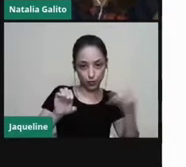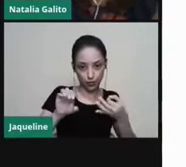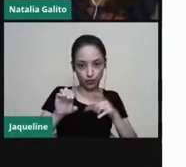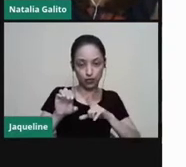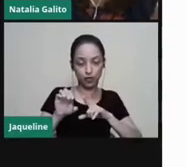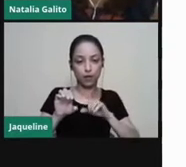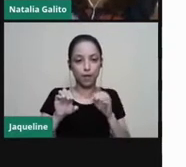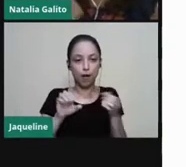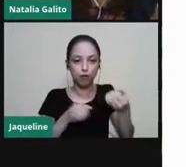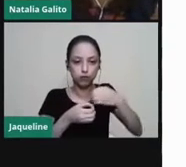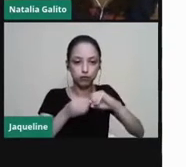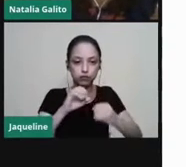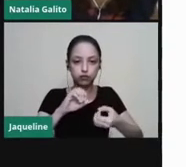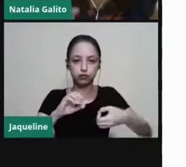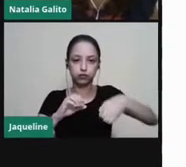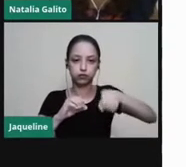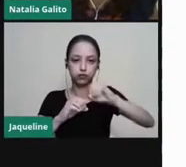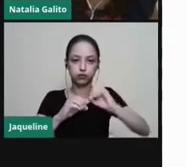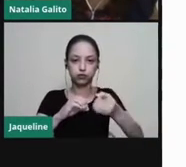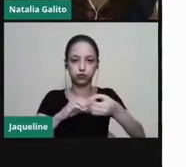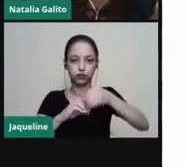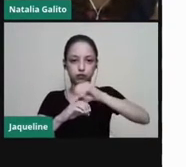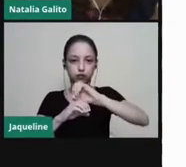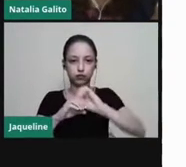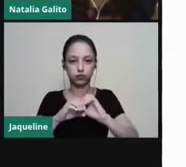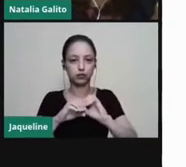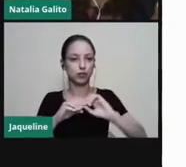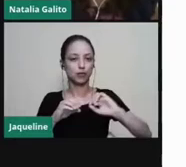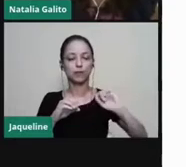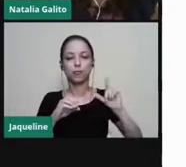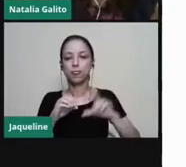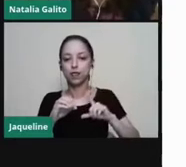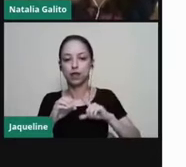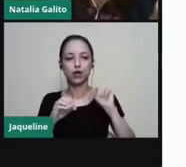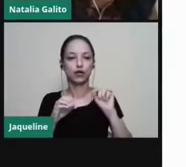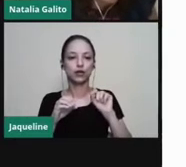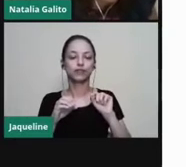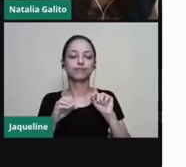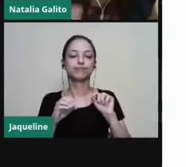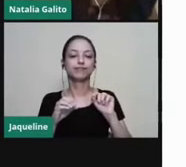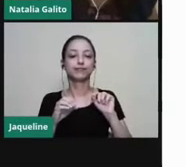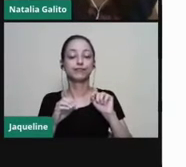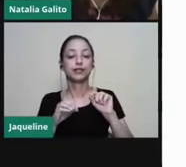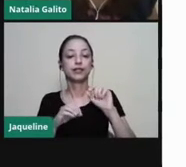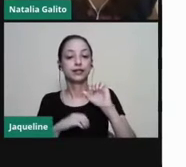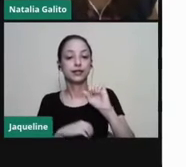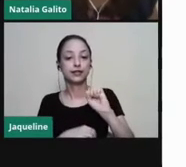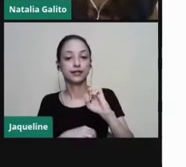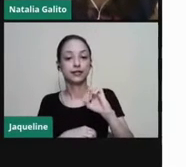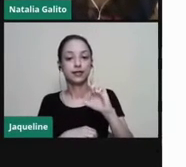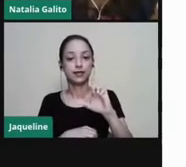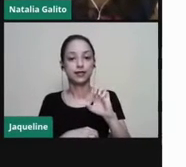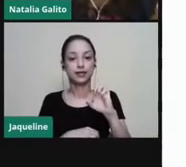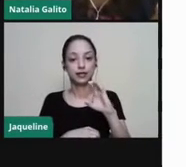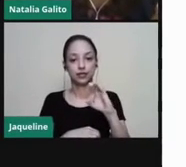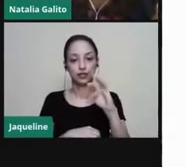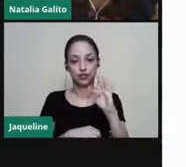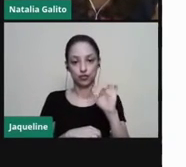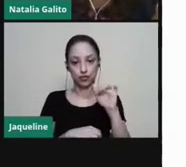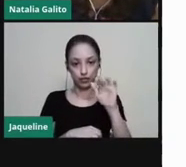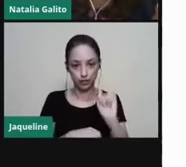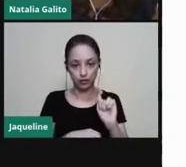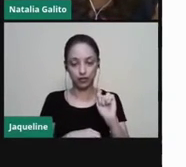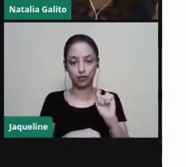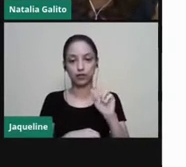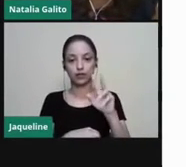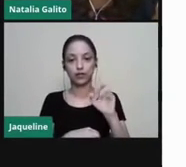então a S-lectina, V-selectina, ICAM, V-selectina, S-lectina, VCAM, ICAM, né? Então,